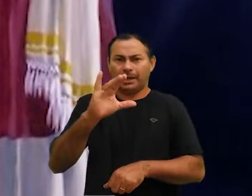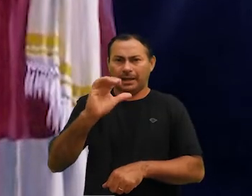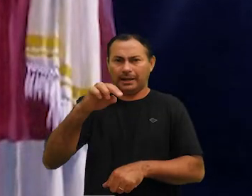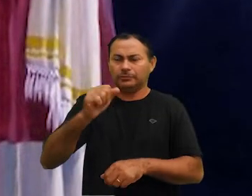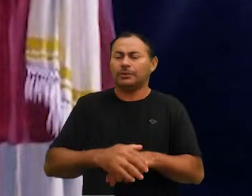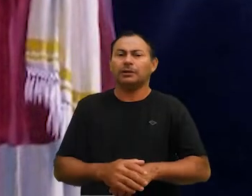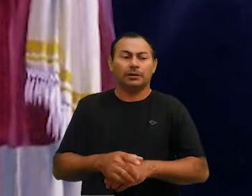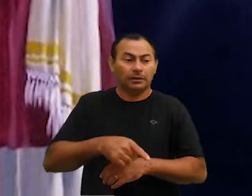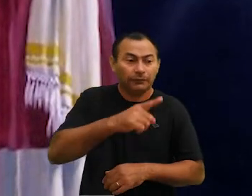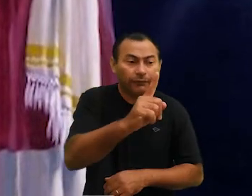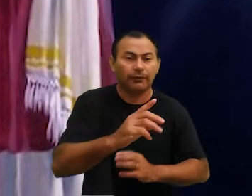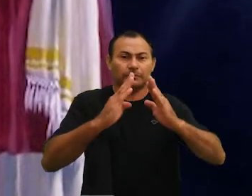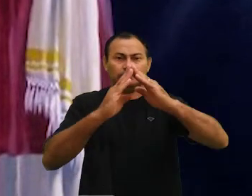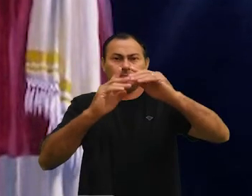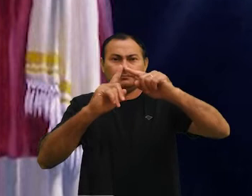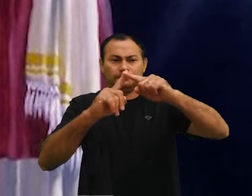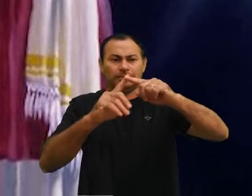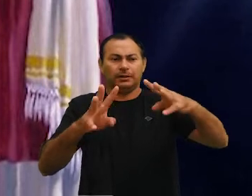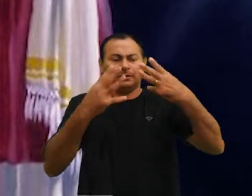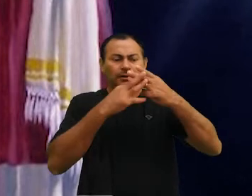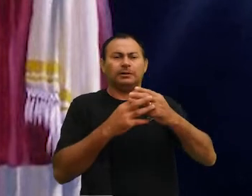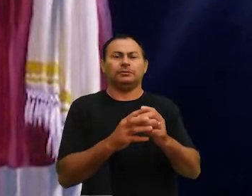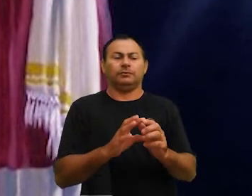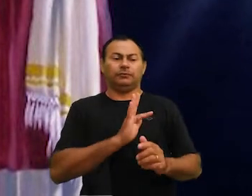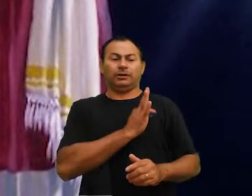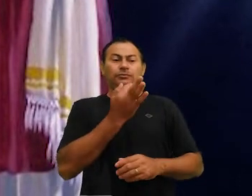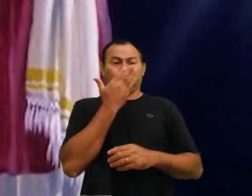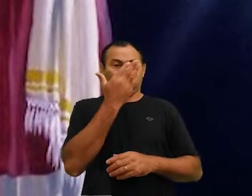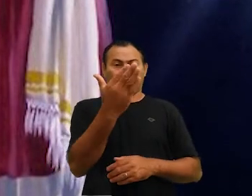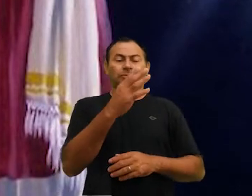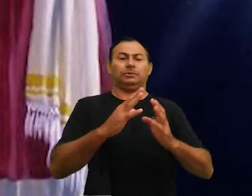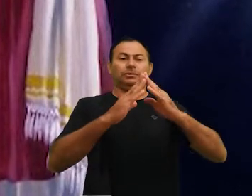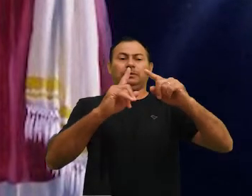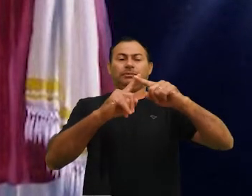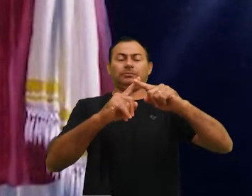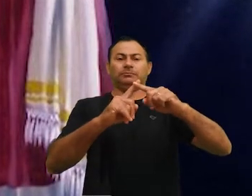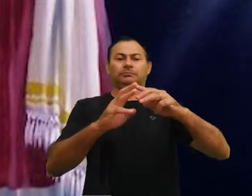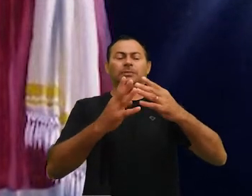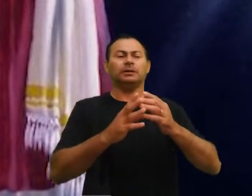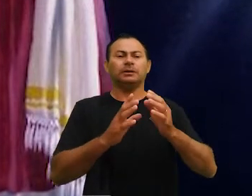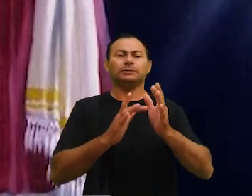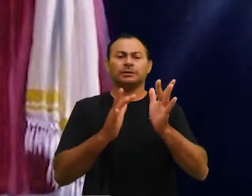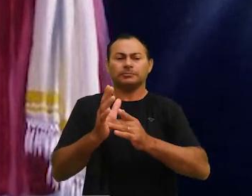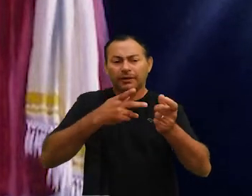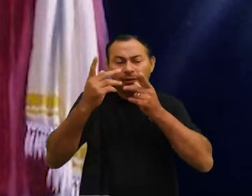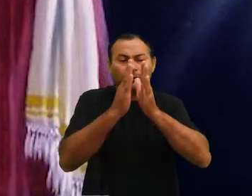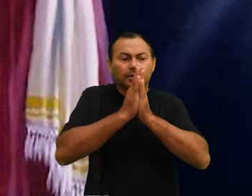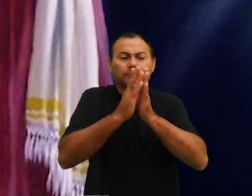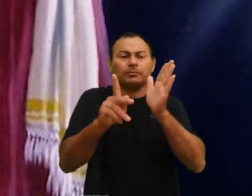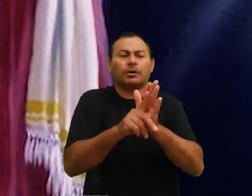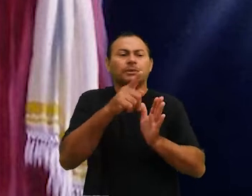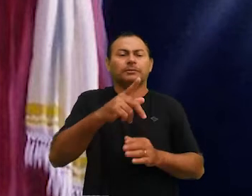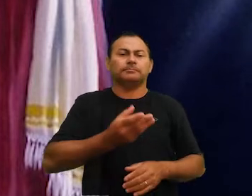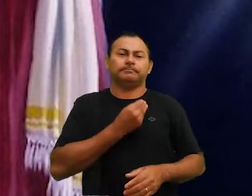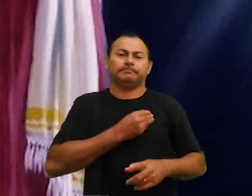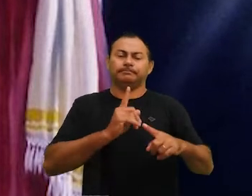publicano foram ao templo para orar e que o fariseu ficou em um lugar de destaque no templo. Jesus disse que ele fez aquela oração para ele